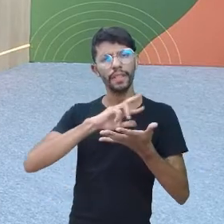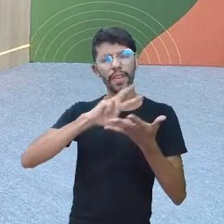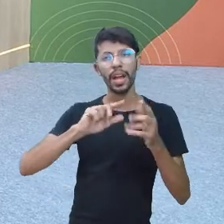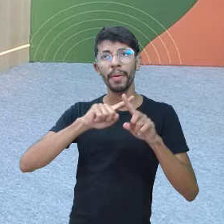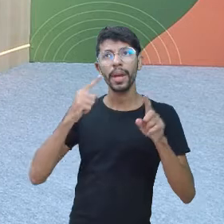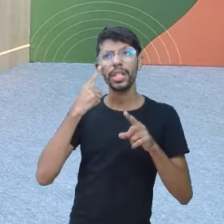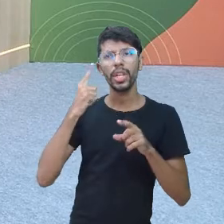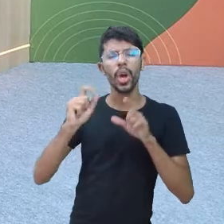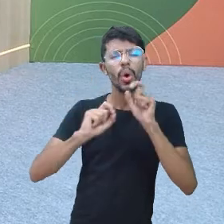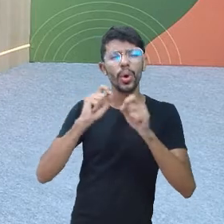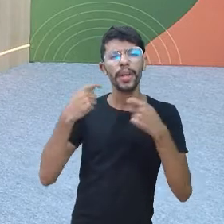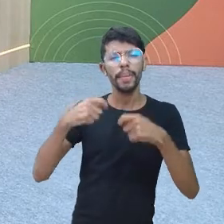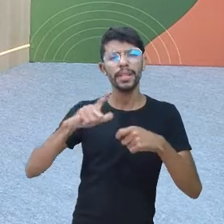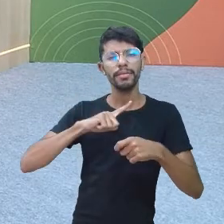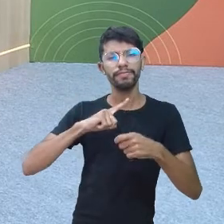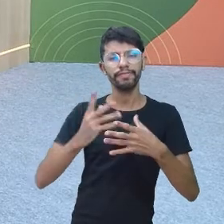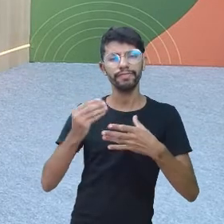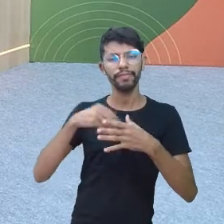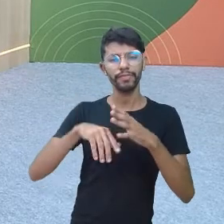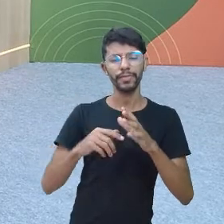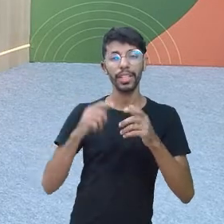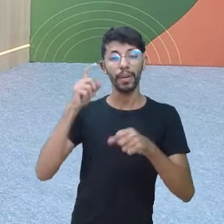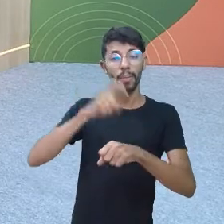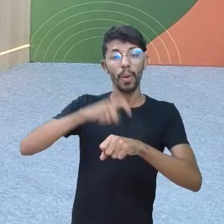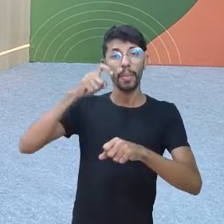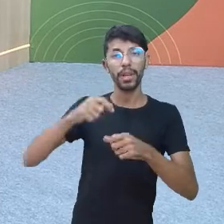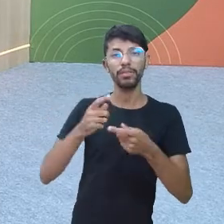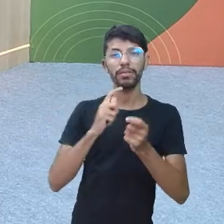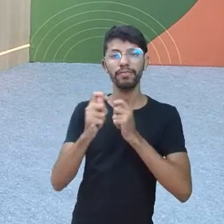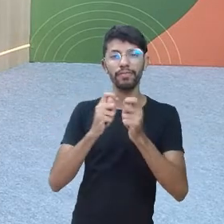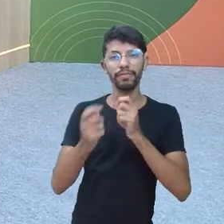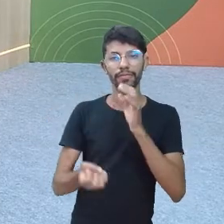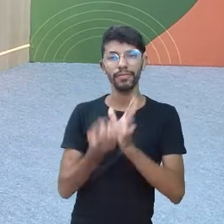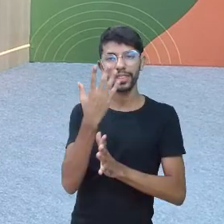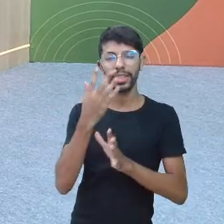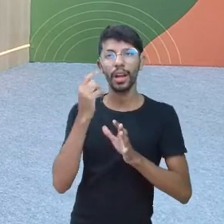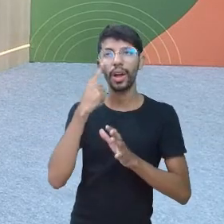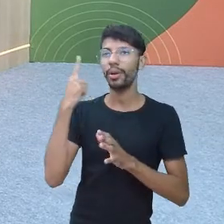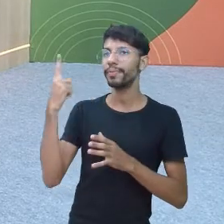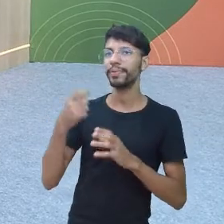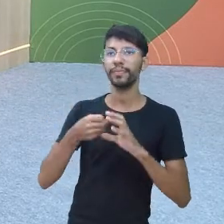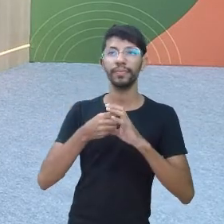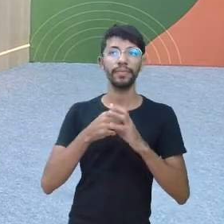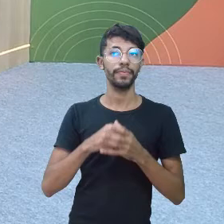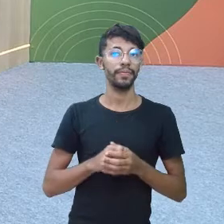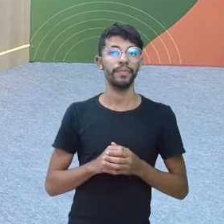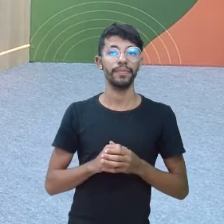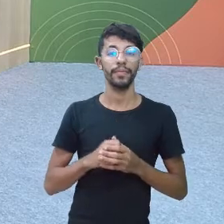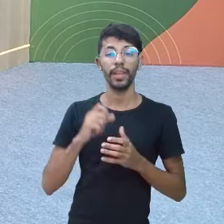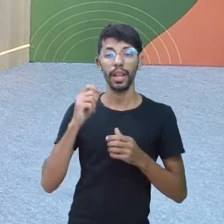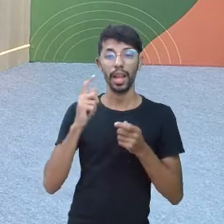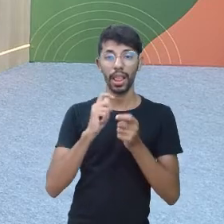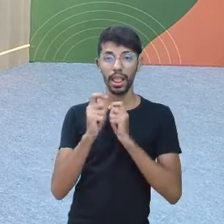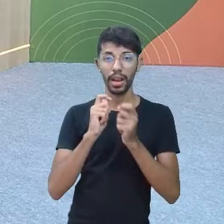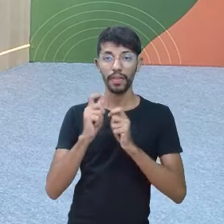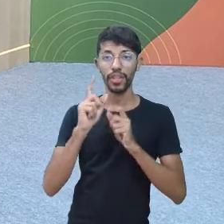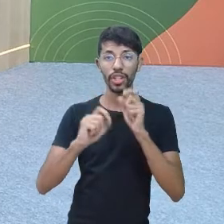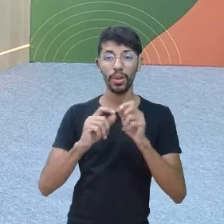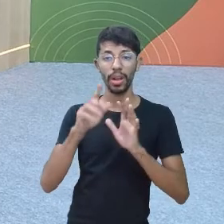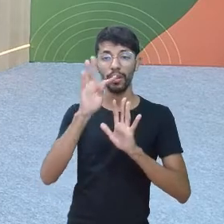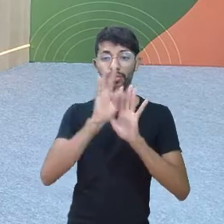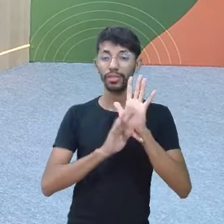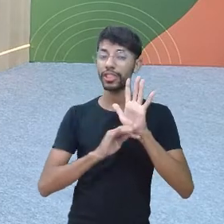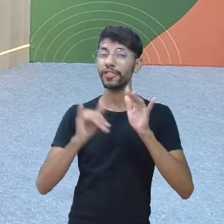hora em que eu for produzir uma entrevista? O que é que eu preciso observar? Então, vamos lá. As entrevistas, elas possuem, né, um